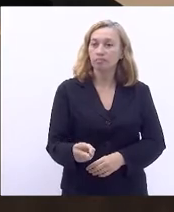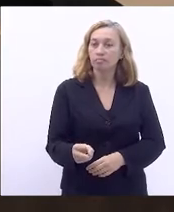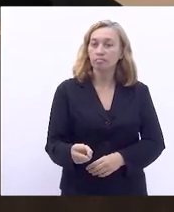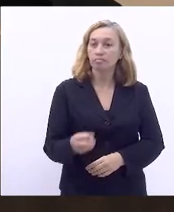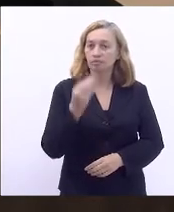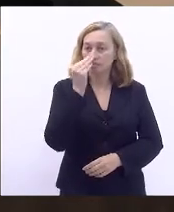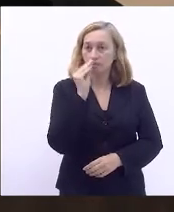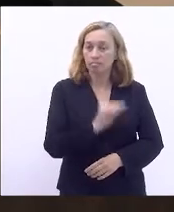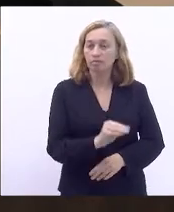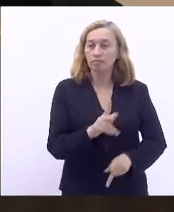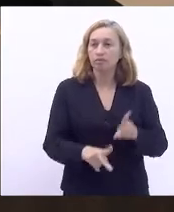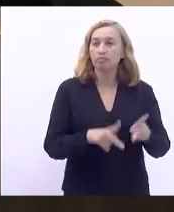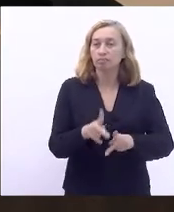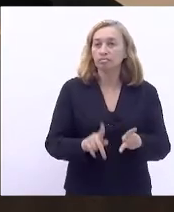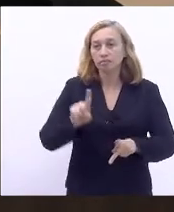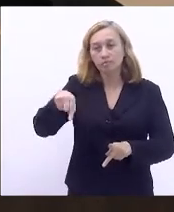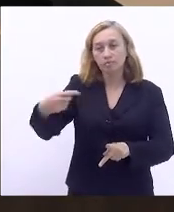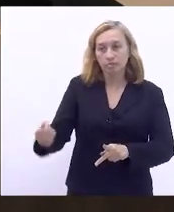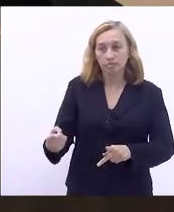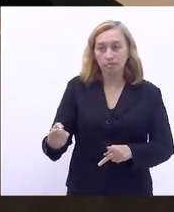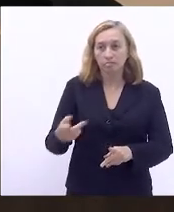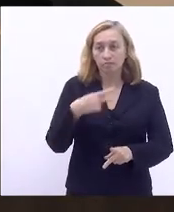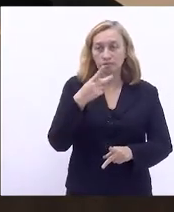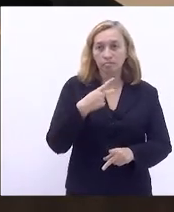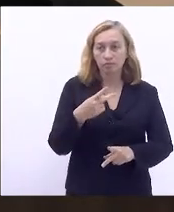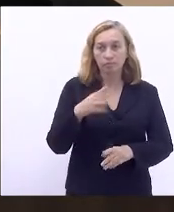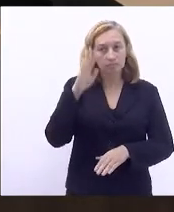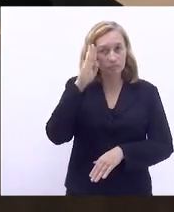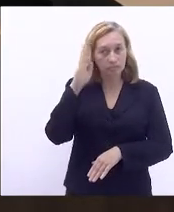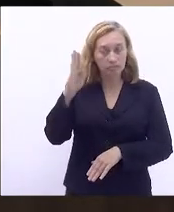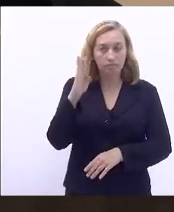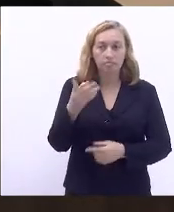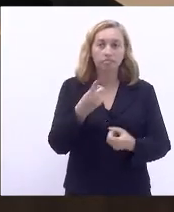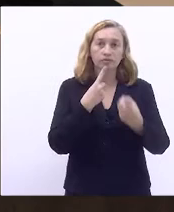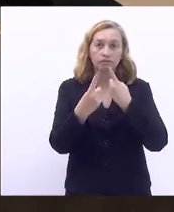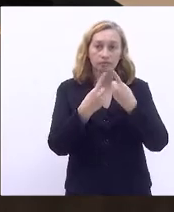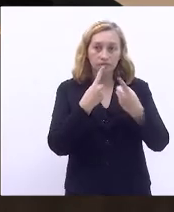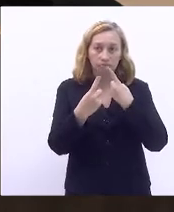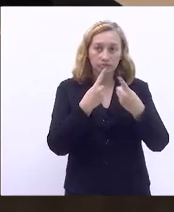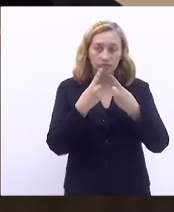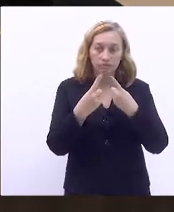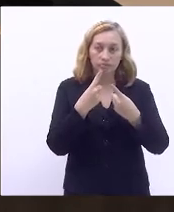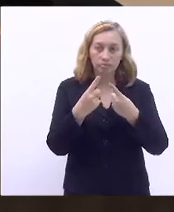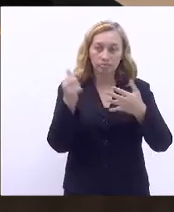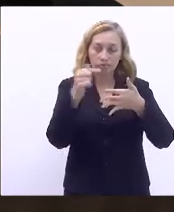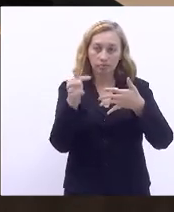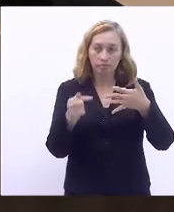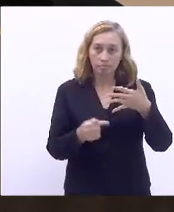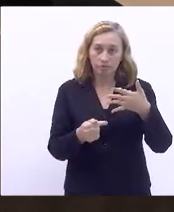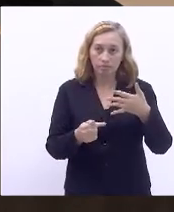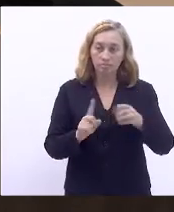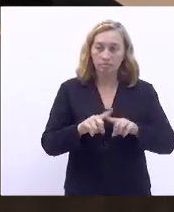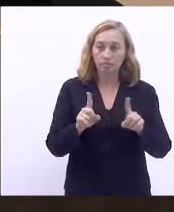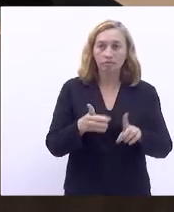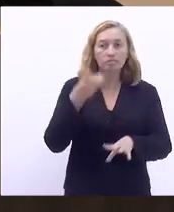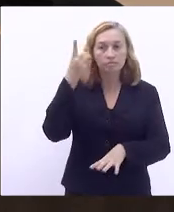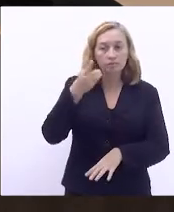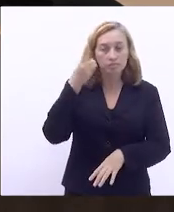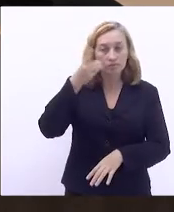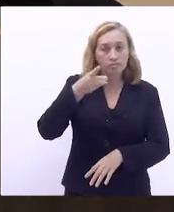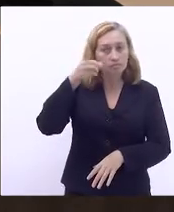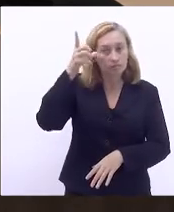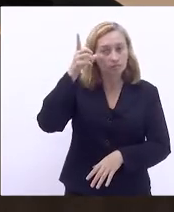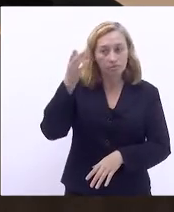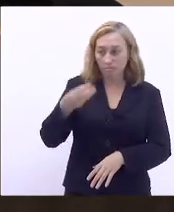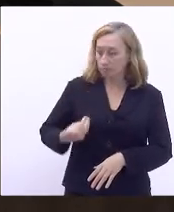população. Nós vamos ter depois um ponto específico para discutir os pareceres. Mas a deputada Lucinha está aqui,